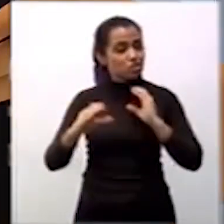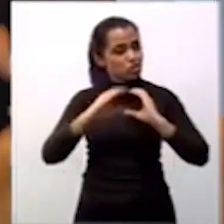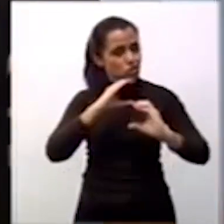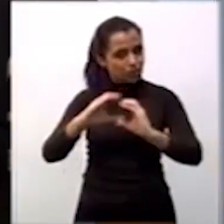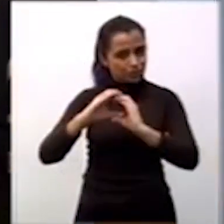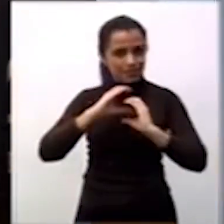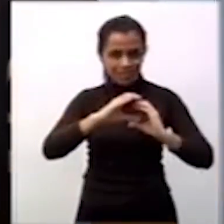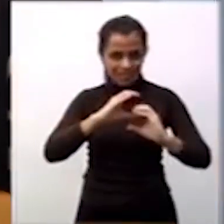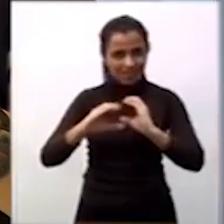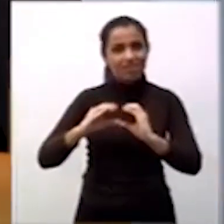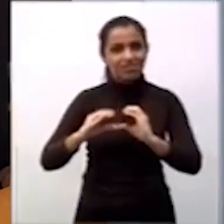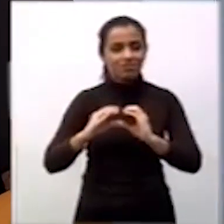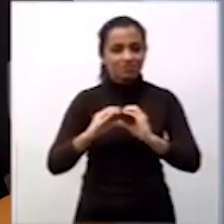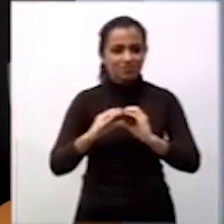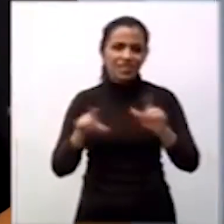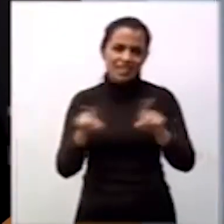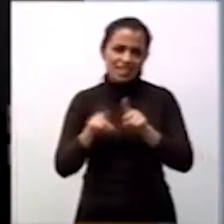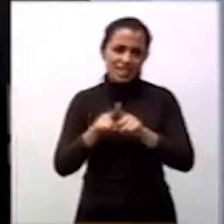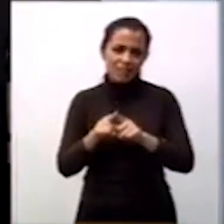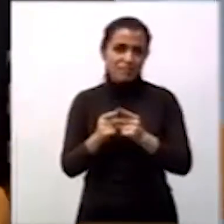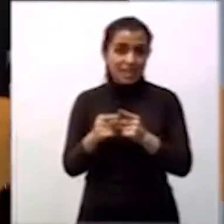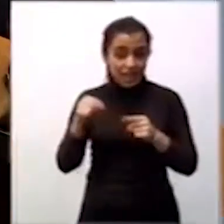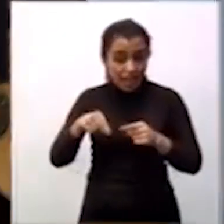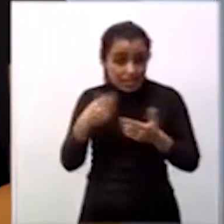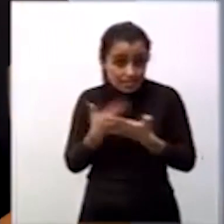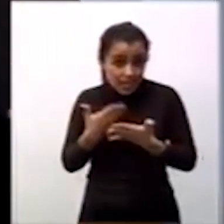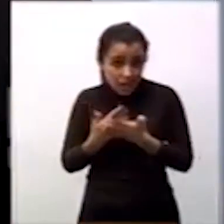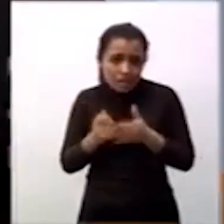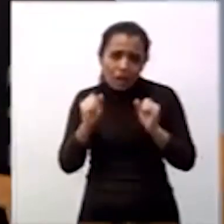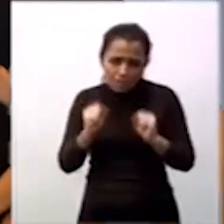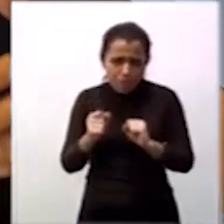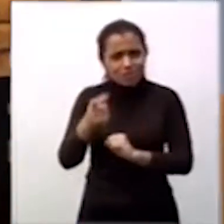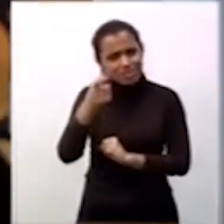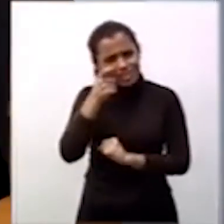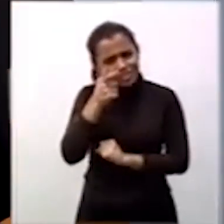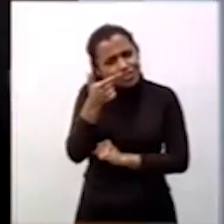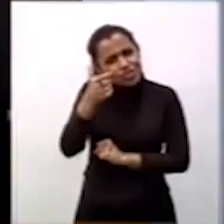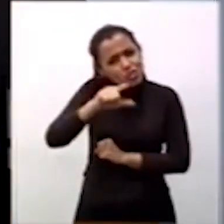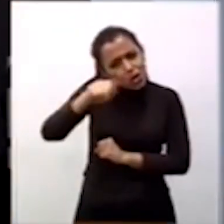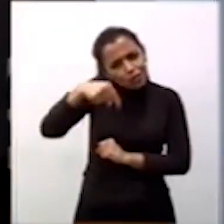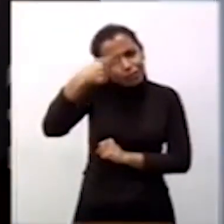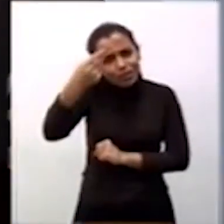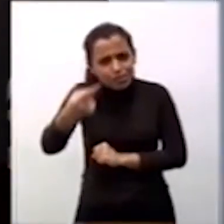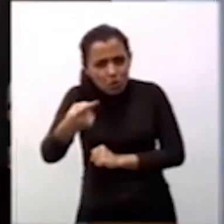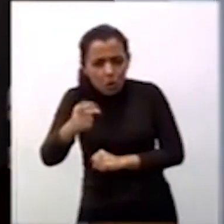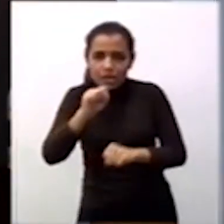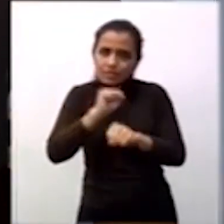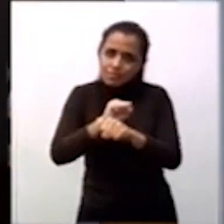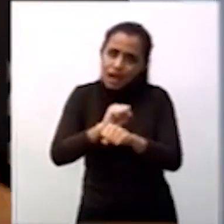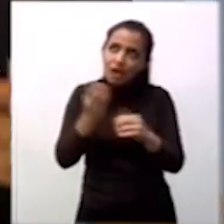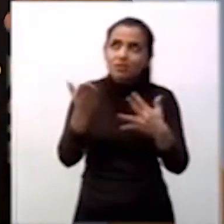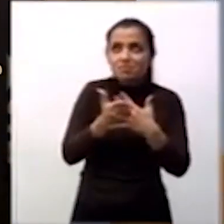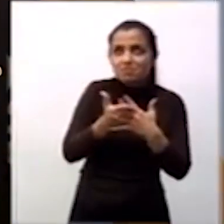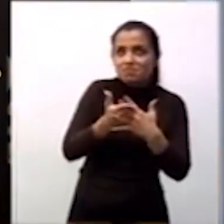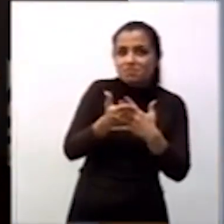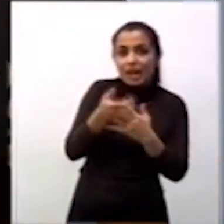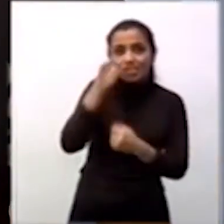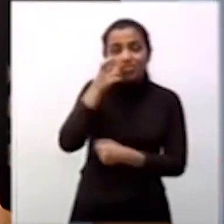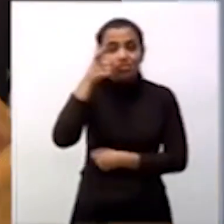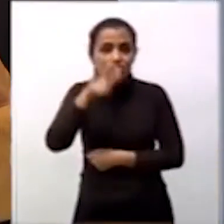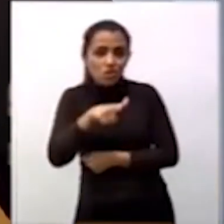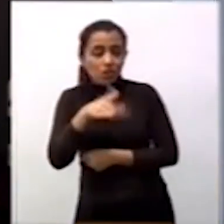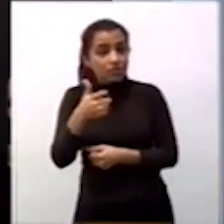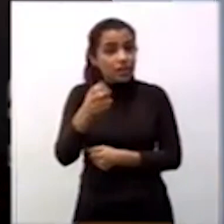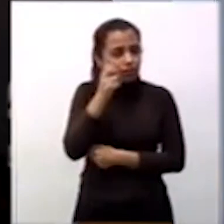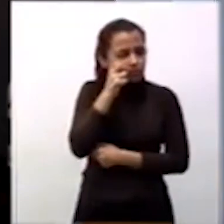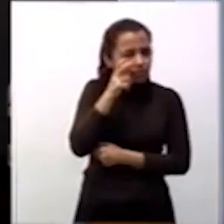fato que você vai poder rever essa aula quantas vezes quiser, pausar, até colocar na velocidade que você quiser. E aí fica esperto que